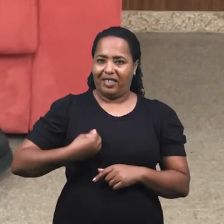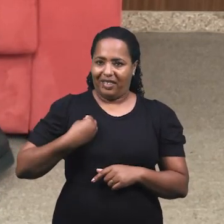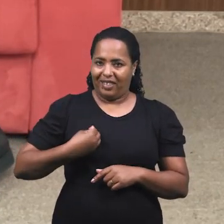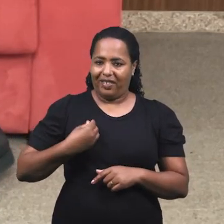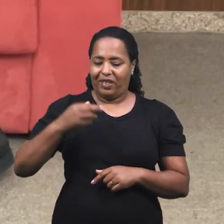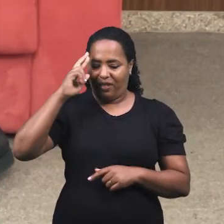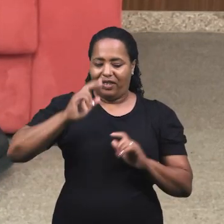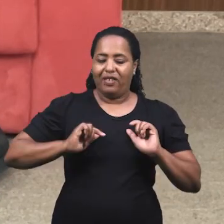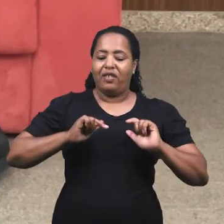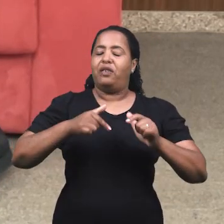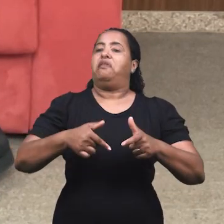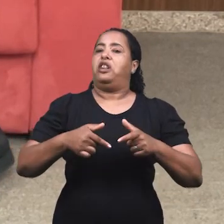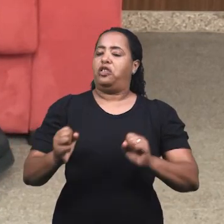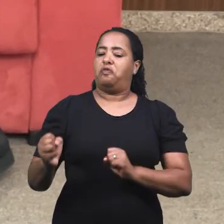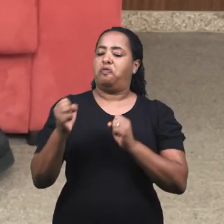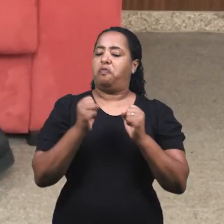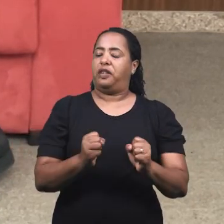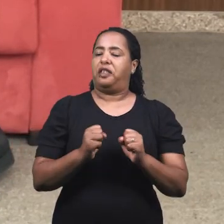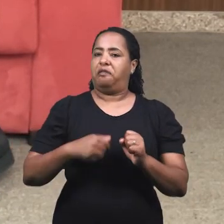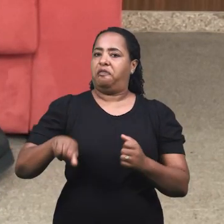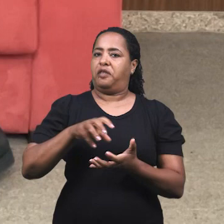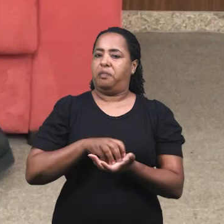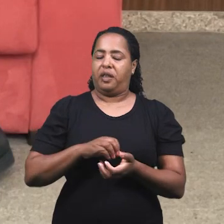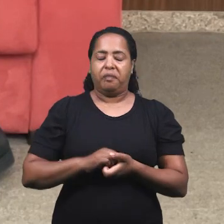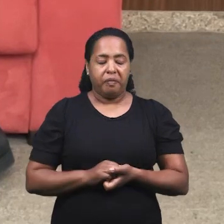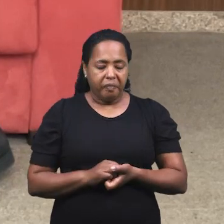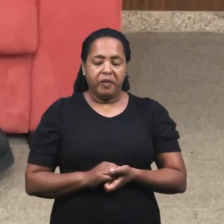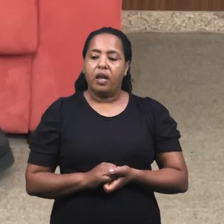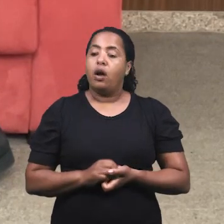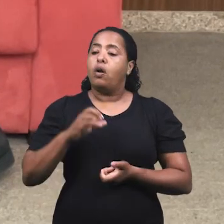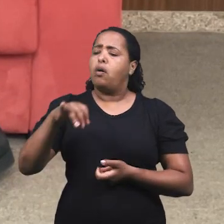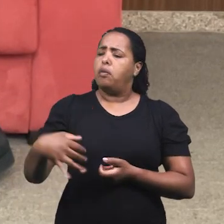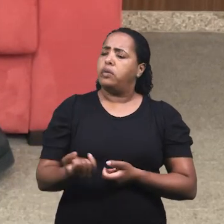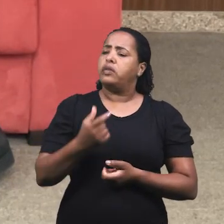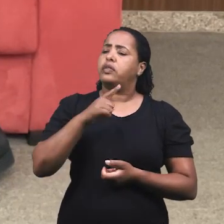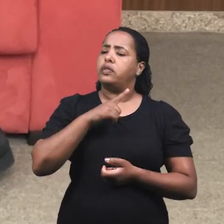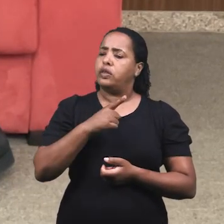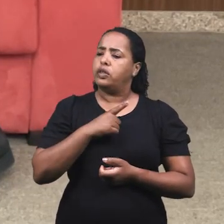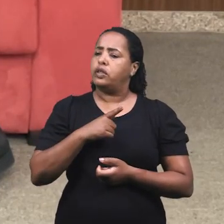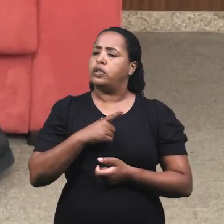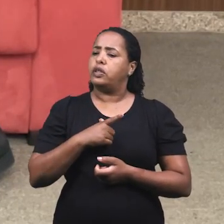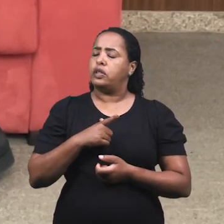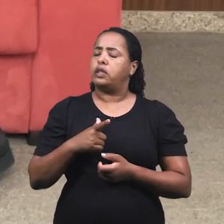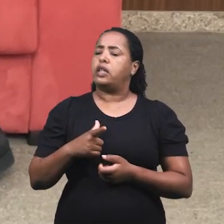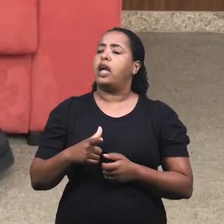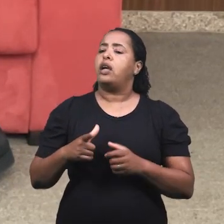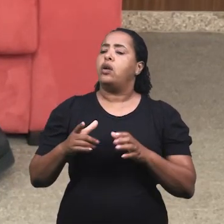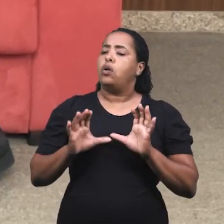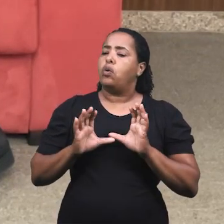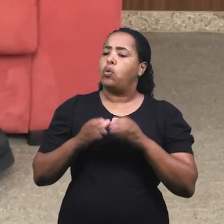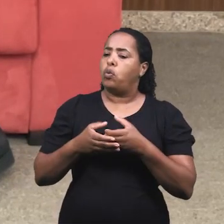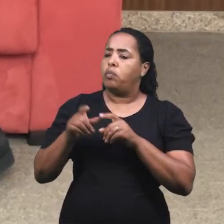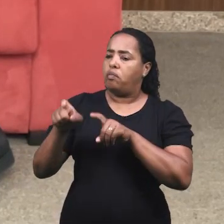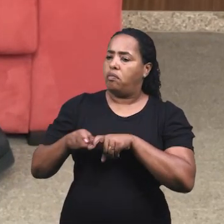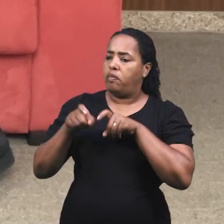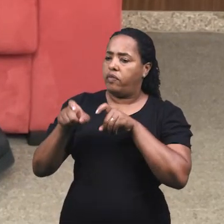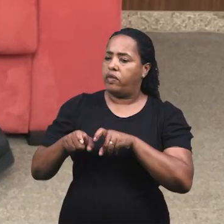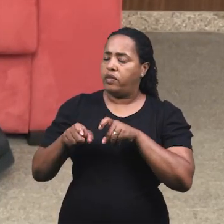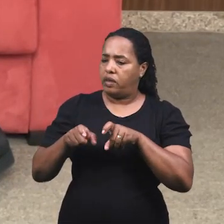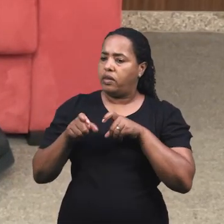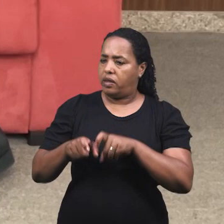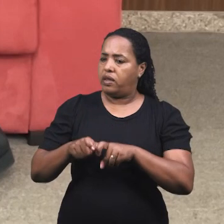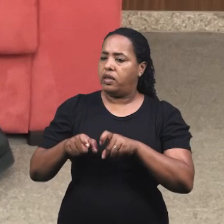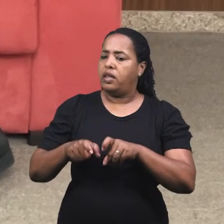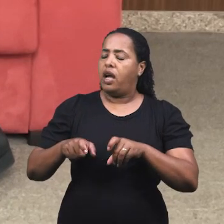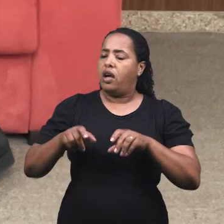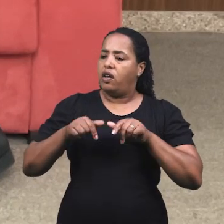tem para as nossas vidas, e o Senhor ele tem operado grandemente no nosso mundo. Muito bom, é isso mesmo. Tive a oportunidade de participar de algumas das